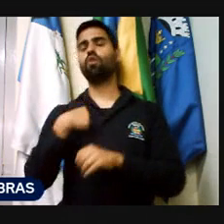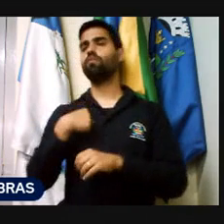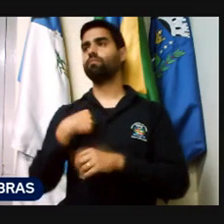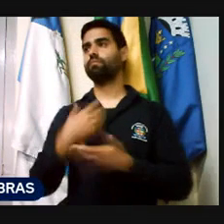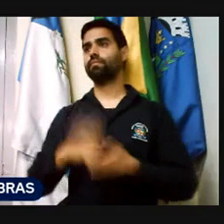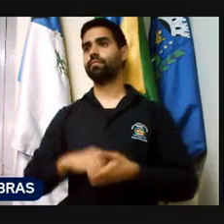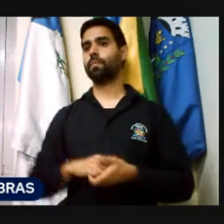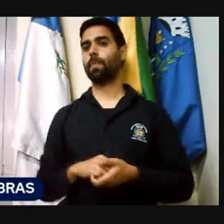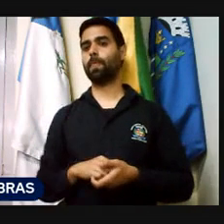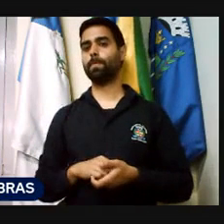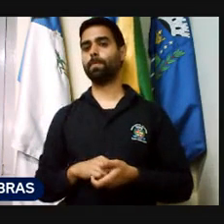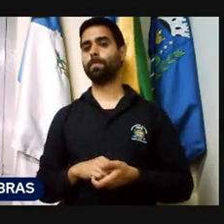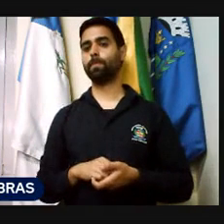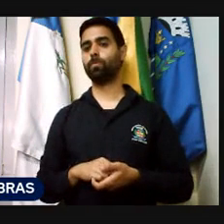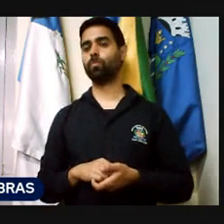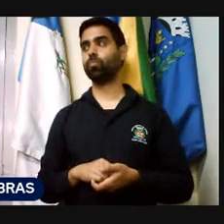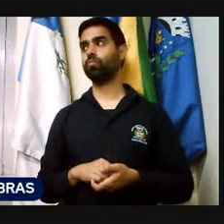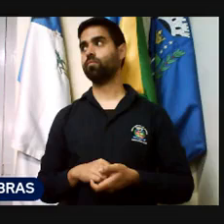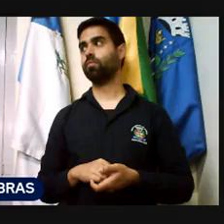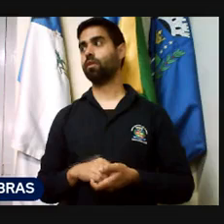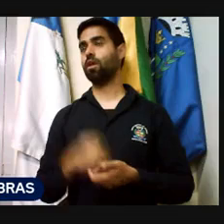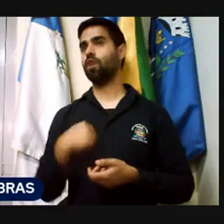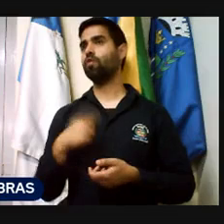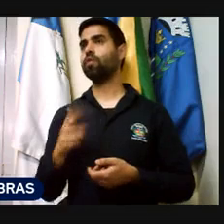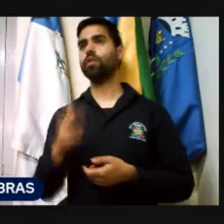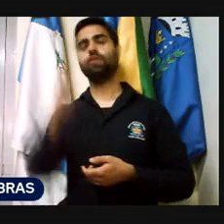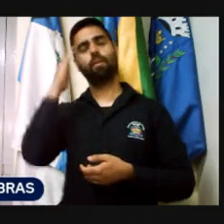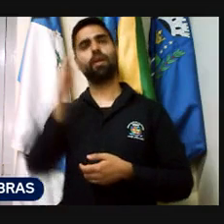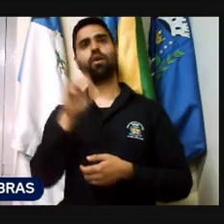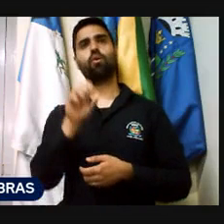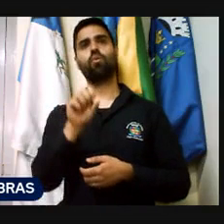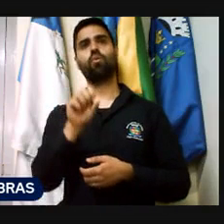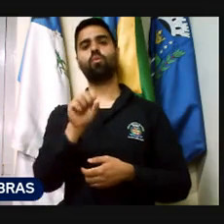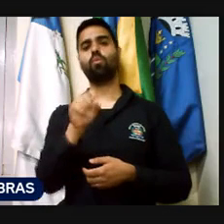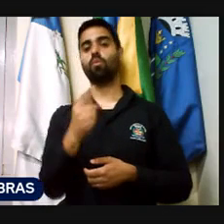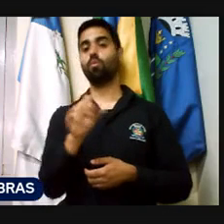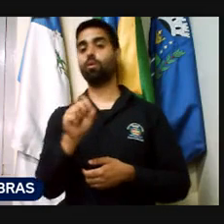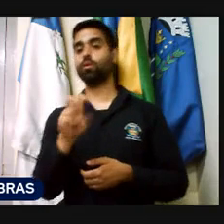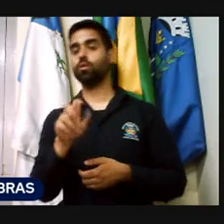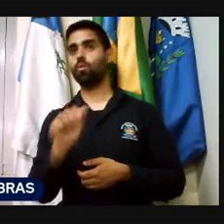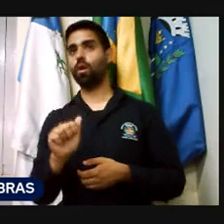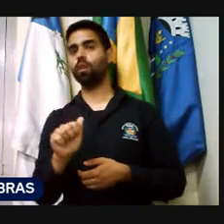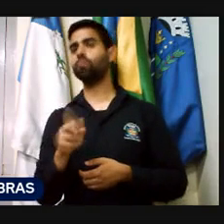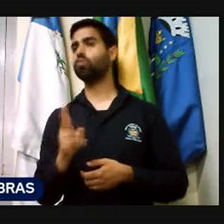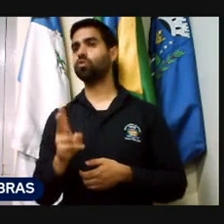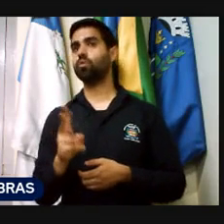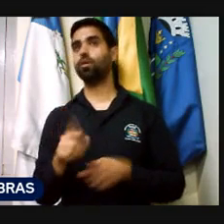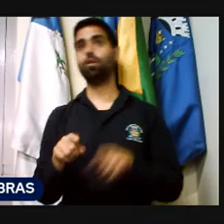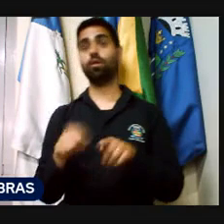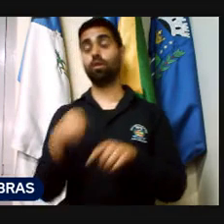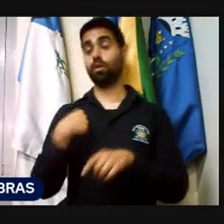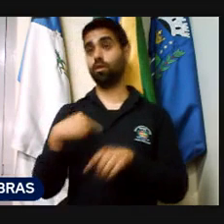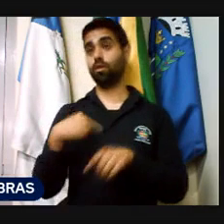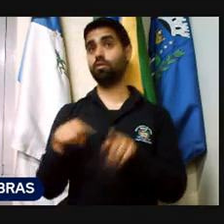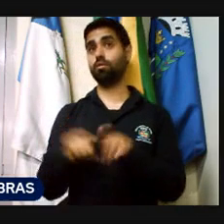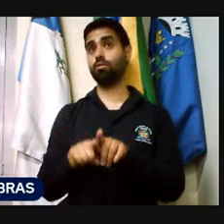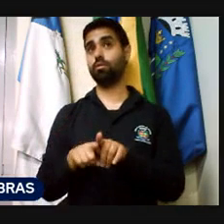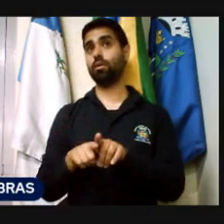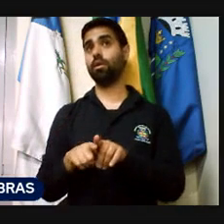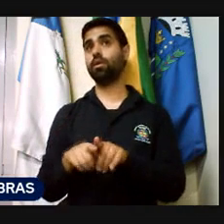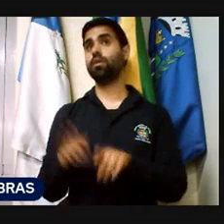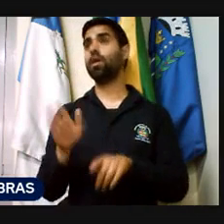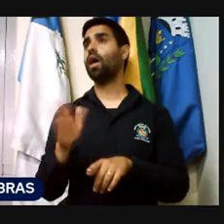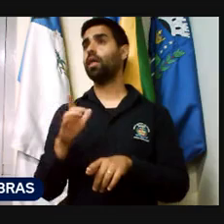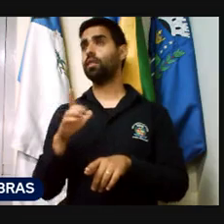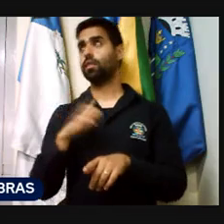mesmo, sabendo que o 85A não permite mudança do orador público. O parecer público da comissão e já coloco